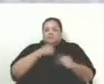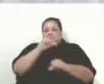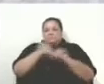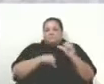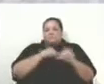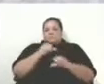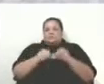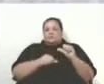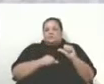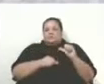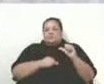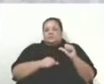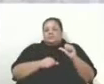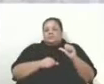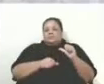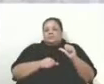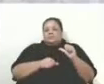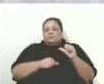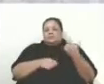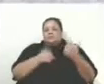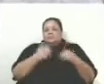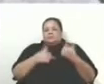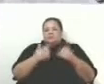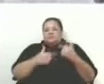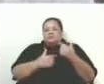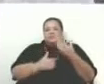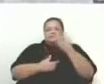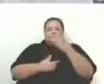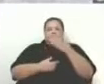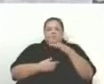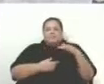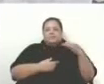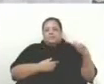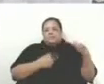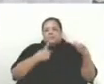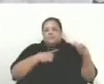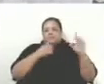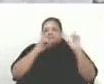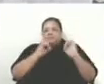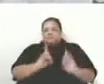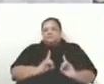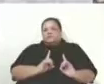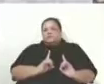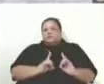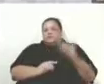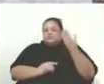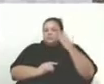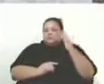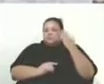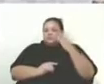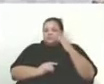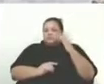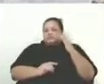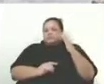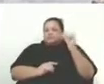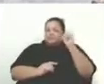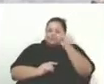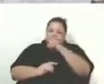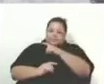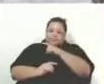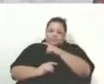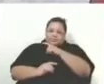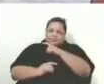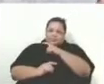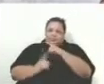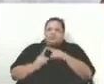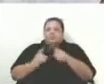mesmo tom, trabalhado com crianças que têm alguma deficiência de entendimento, mas ela tem, com